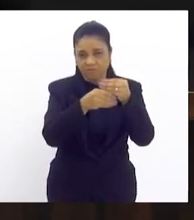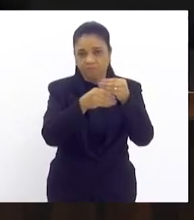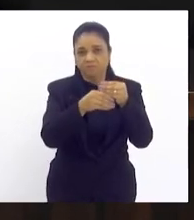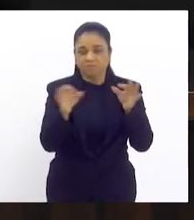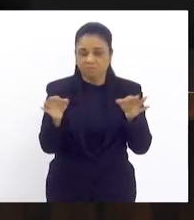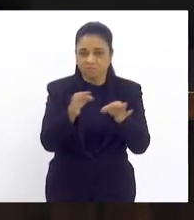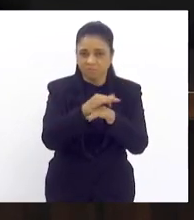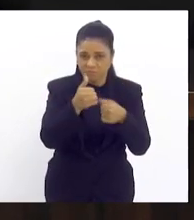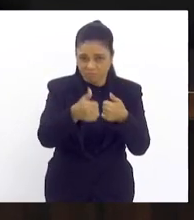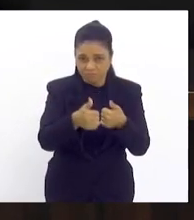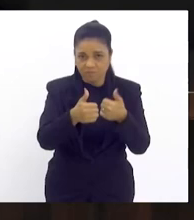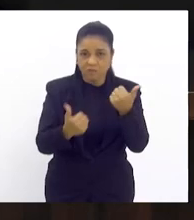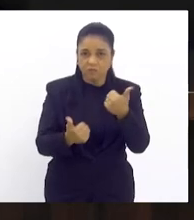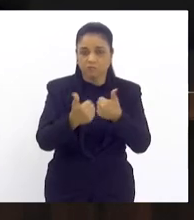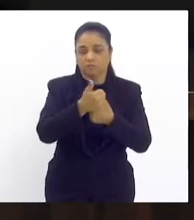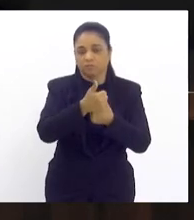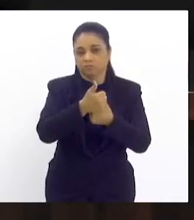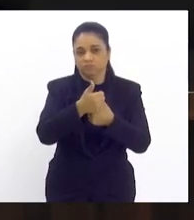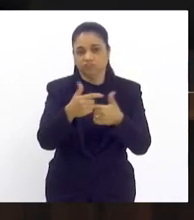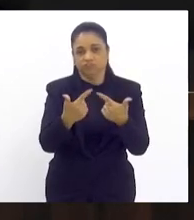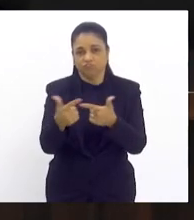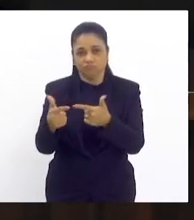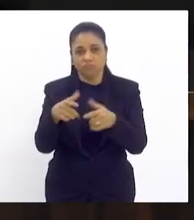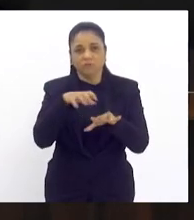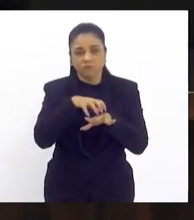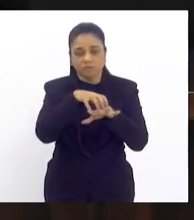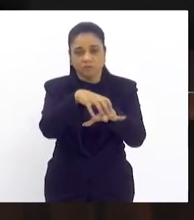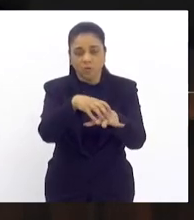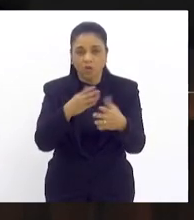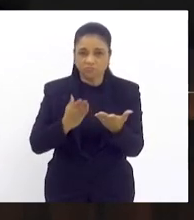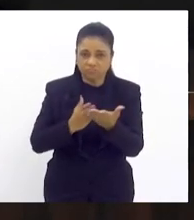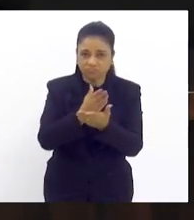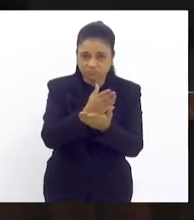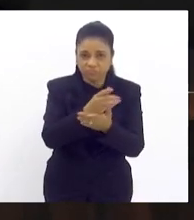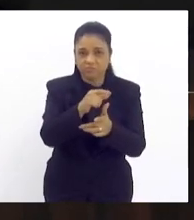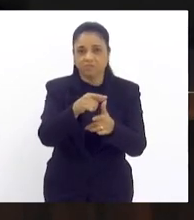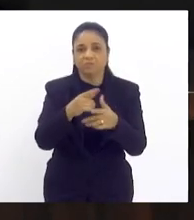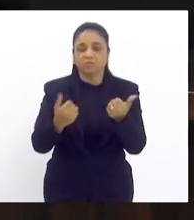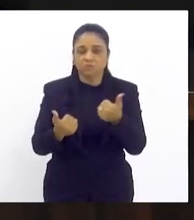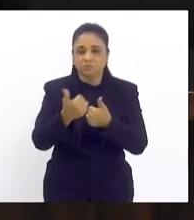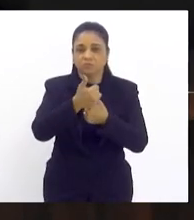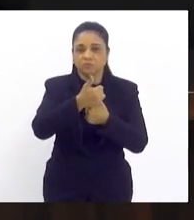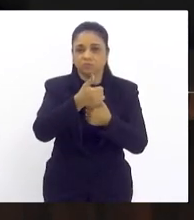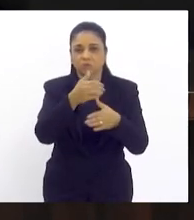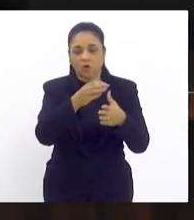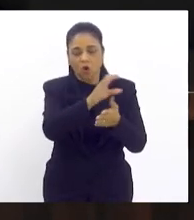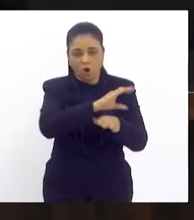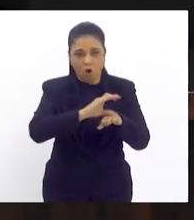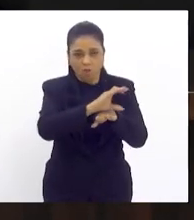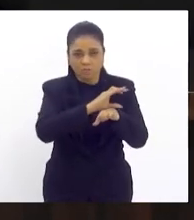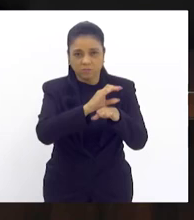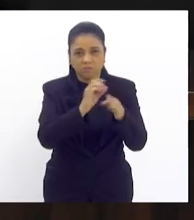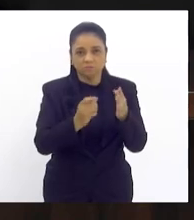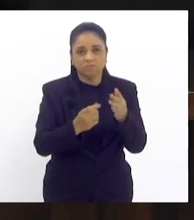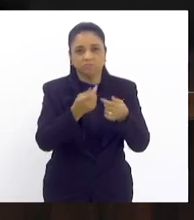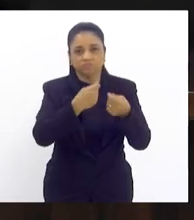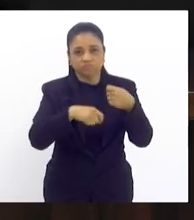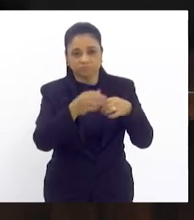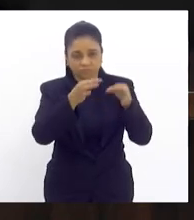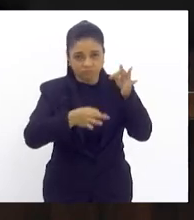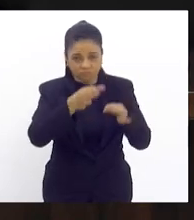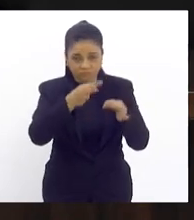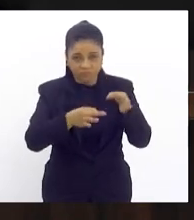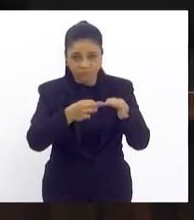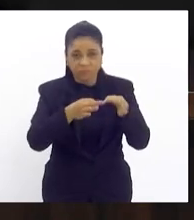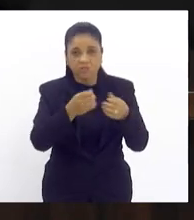concluindo por substitutivo de transportes favorável com o substitutivo da Comissão de Constituição e Justiça e